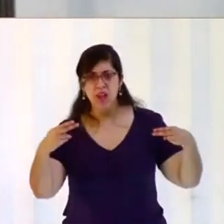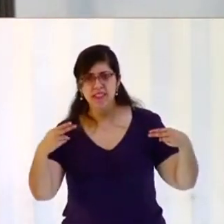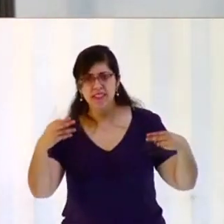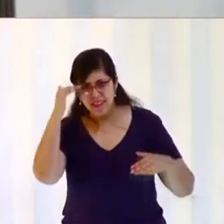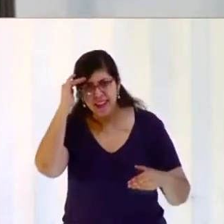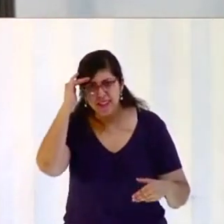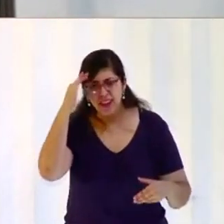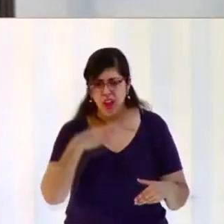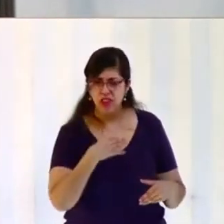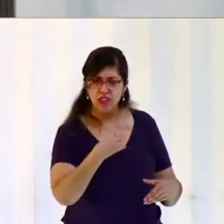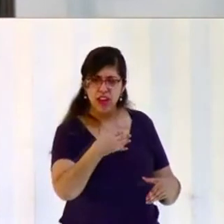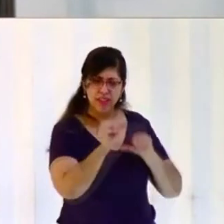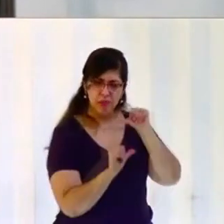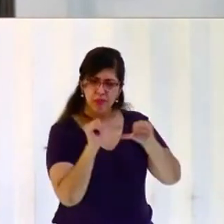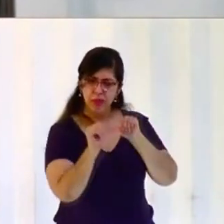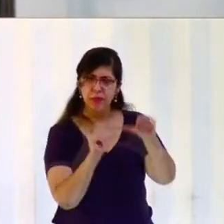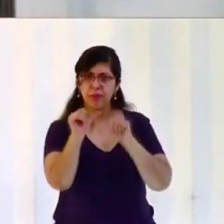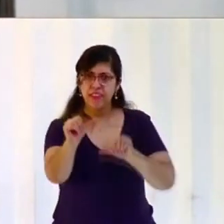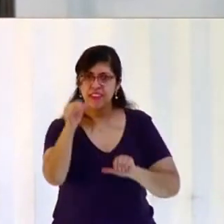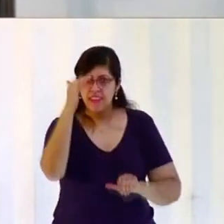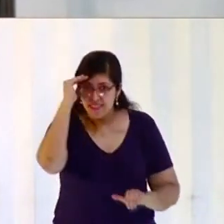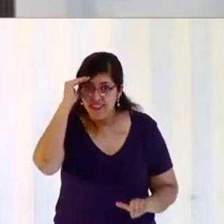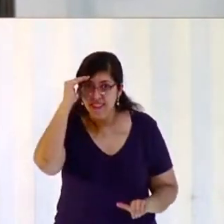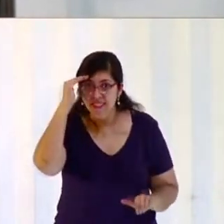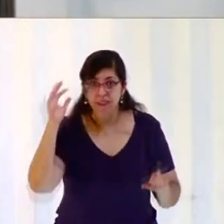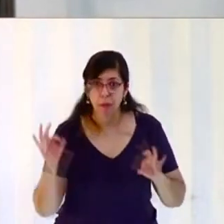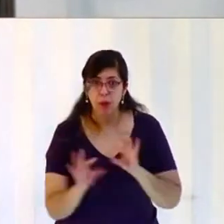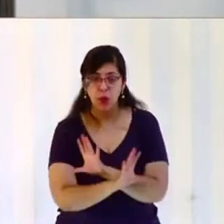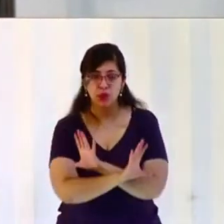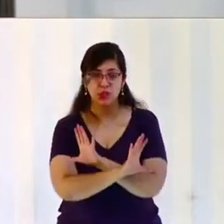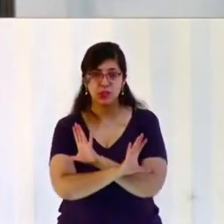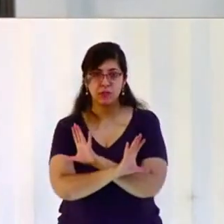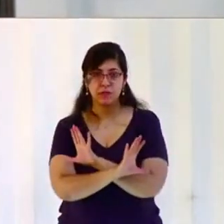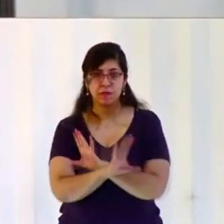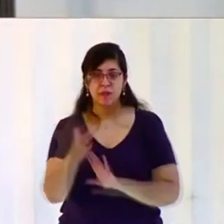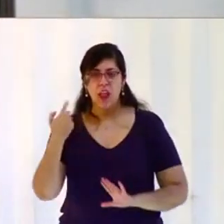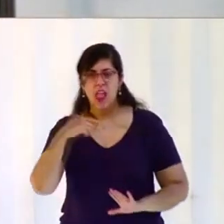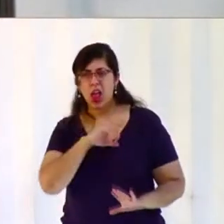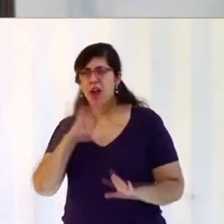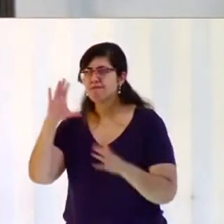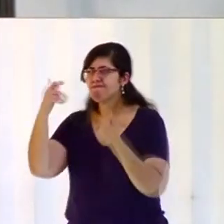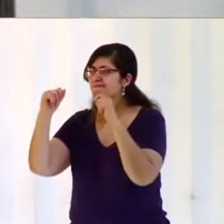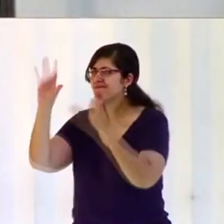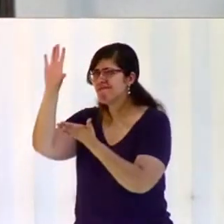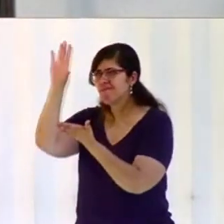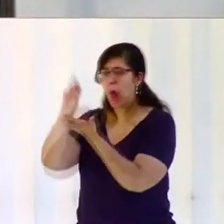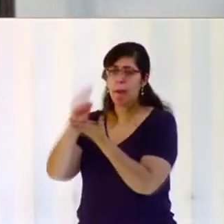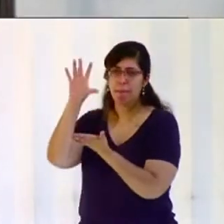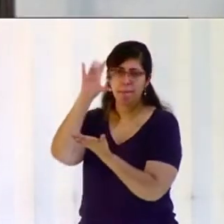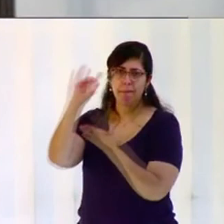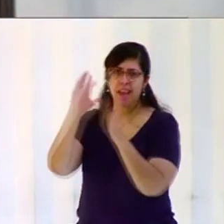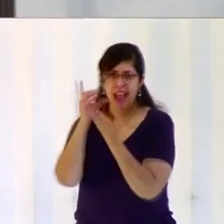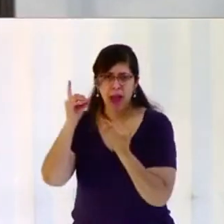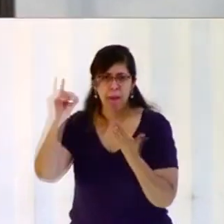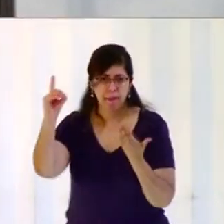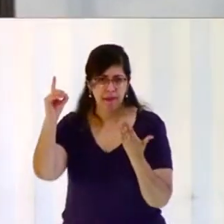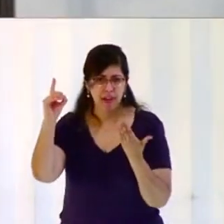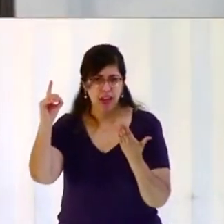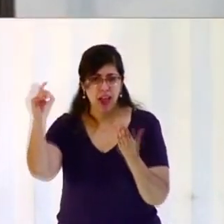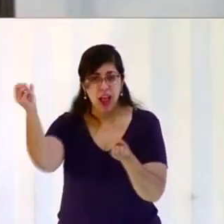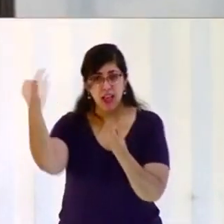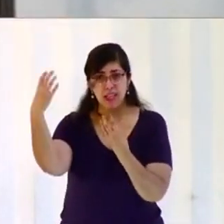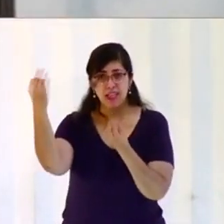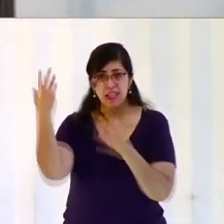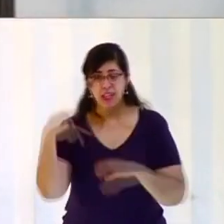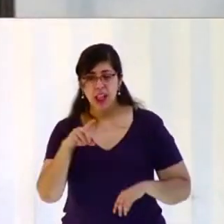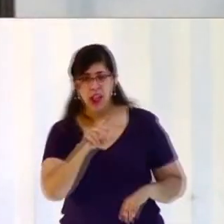geração. E a novidade é o escrito bíblico. É a suficiência e inerrância das Escrituras. A novidade é que há